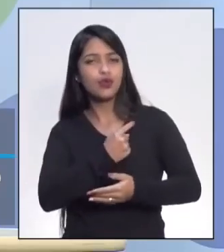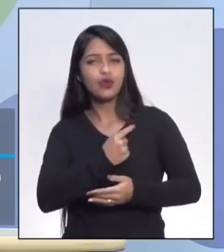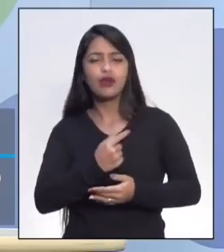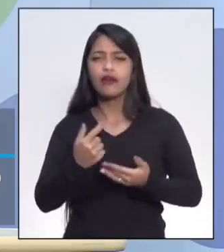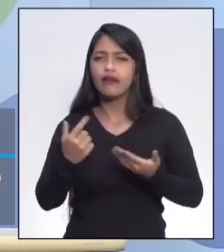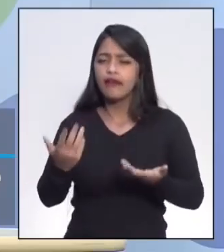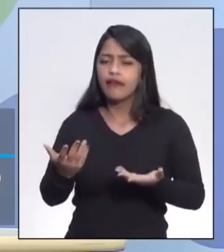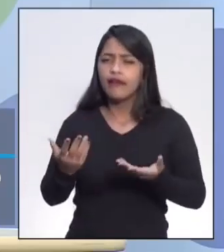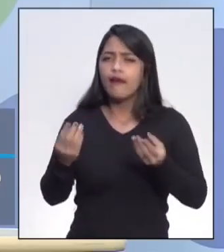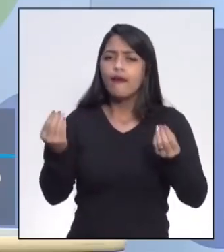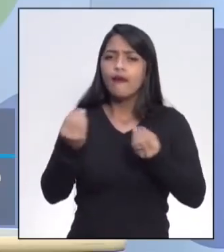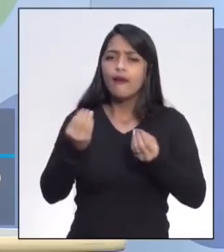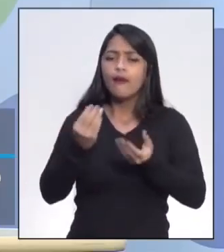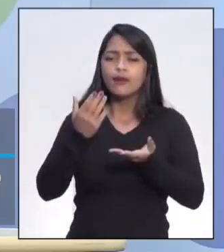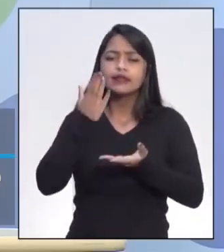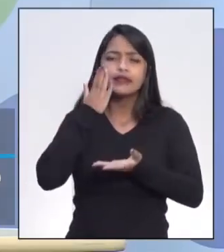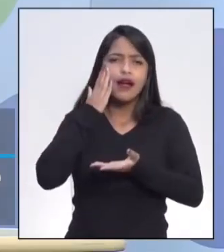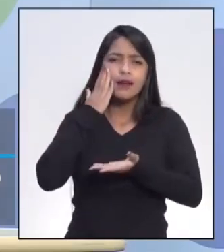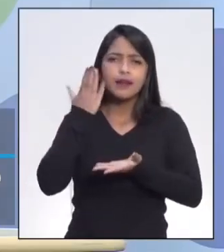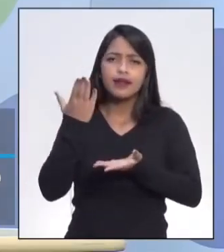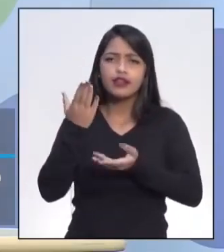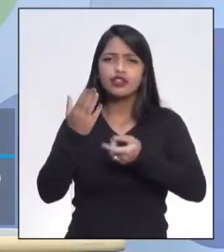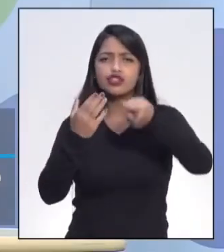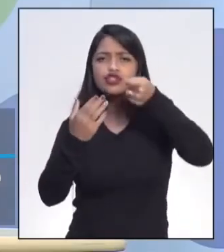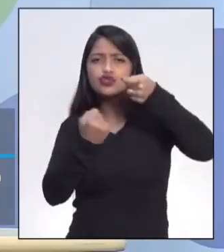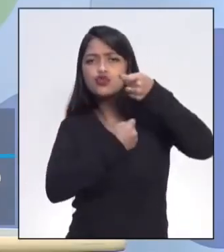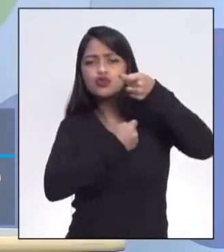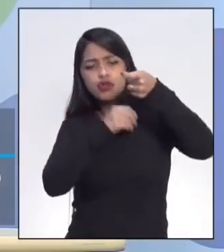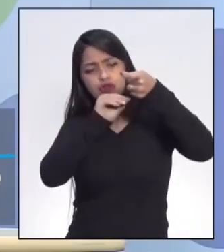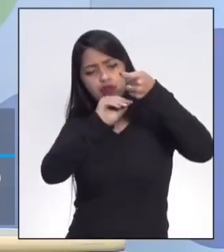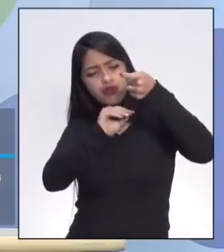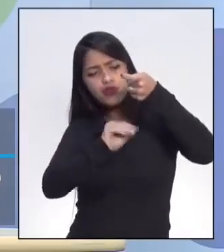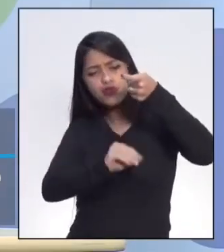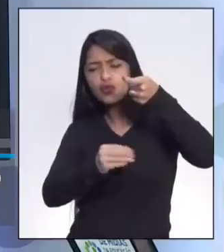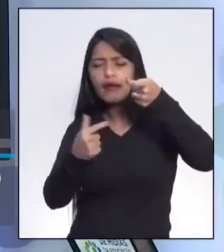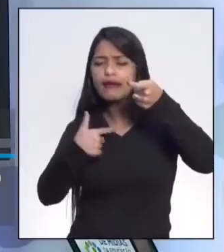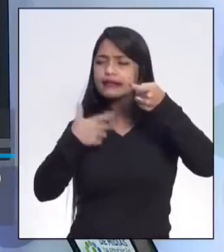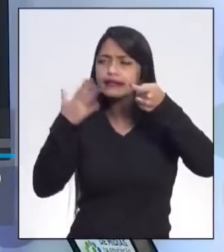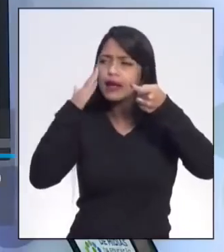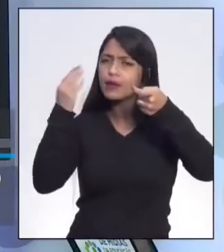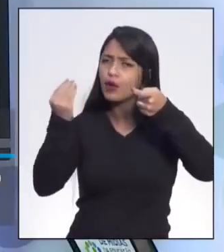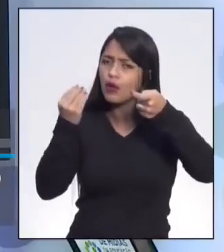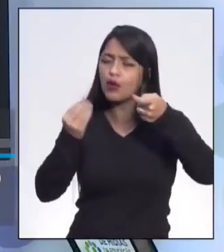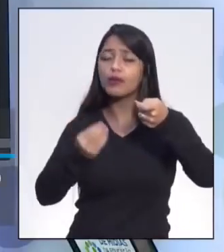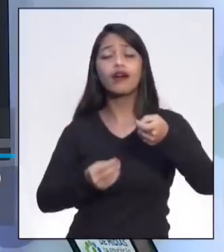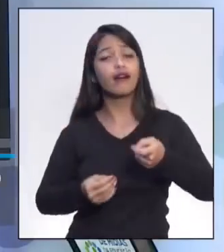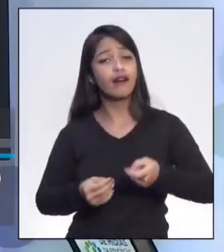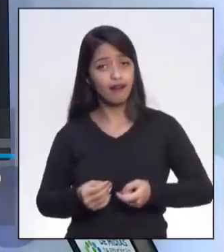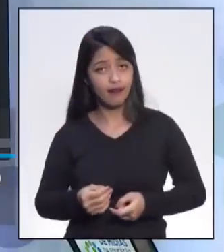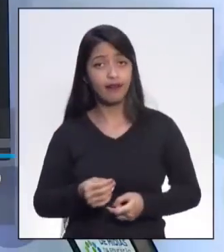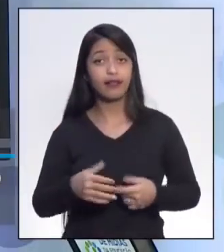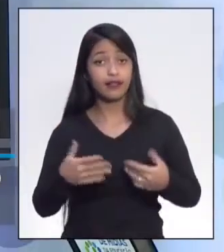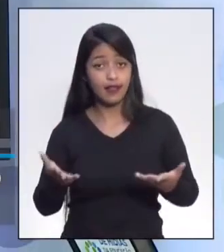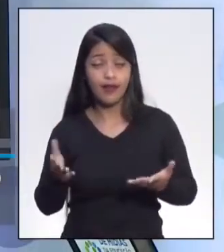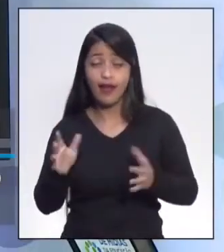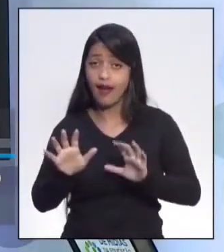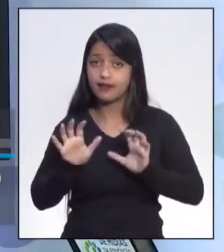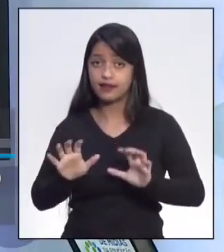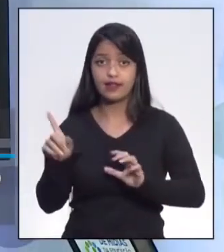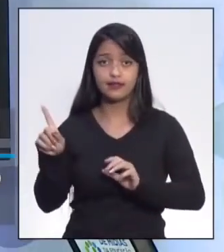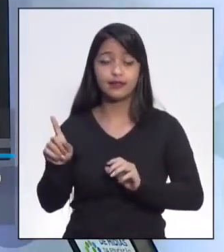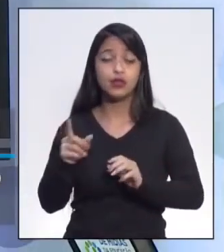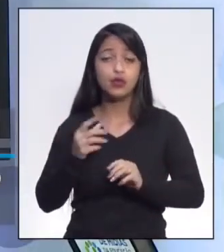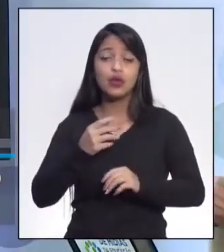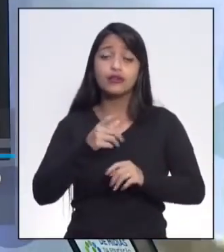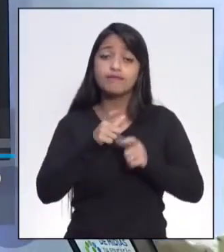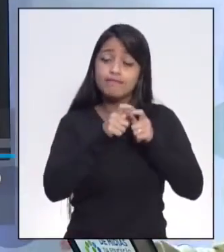quais valores devem ir debaixo do x, segundo ela? Pois é essa a ideia. Normalmente é qualquer